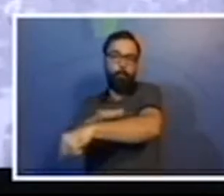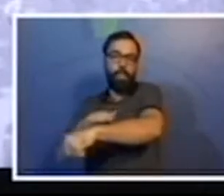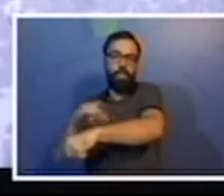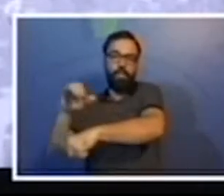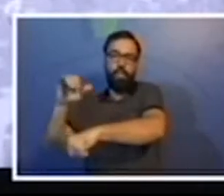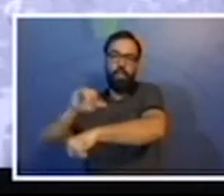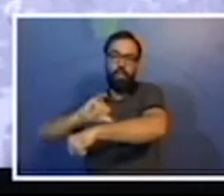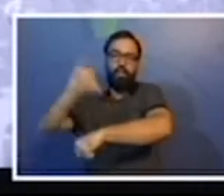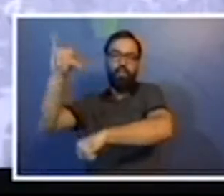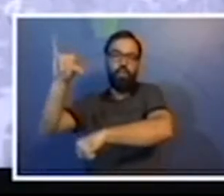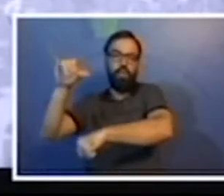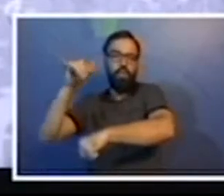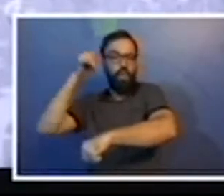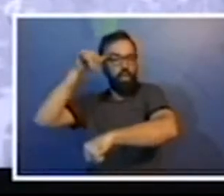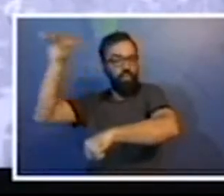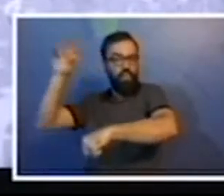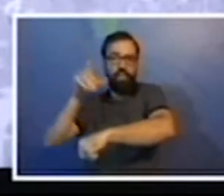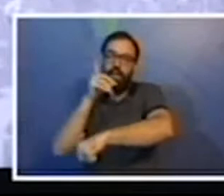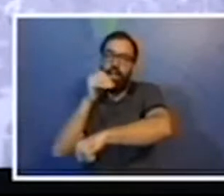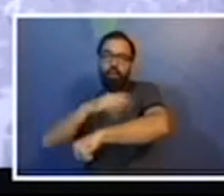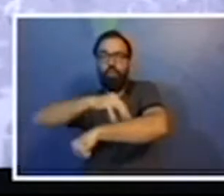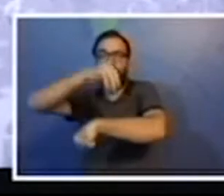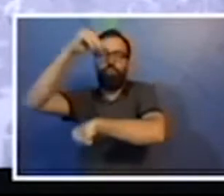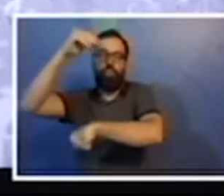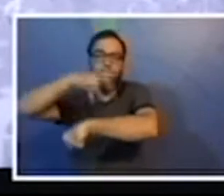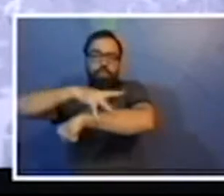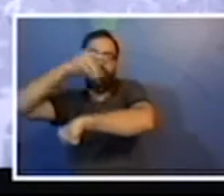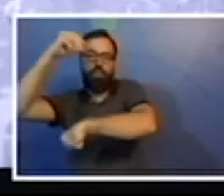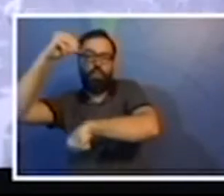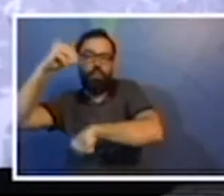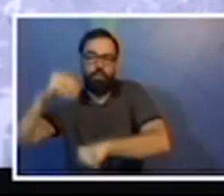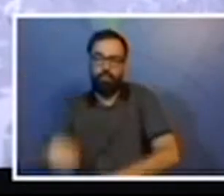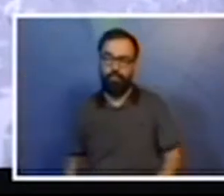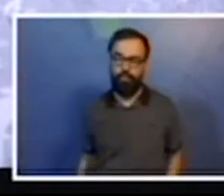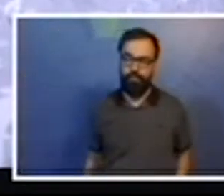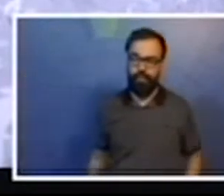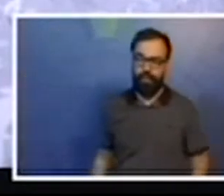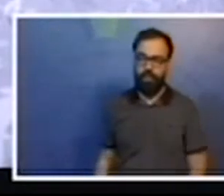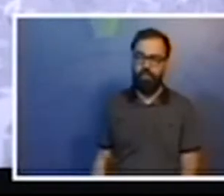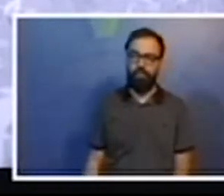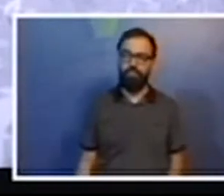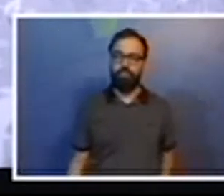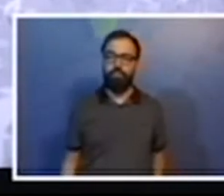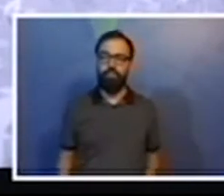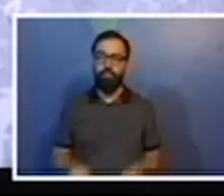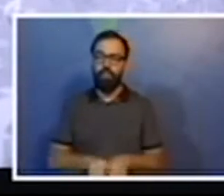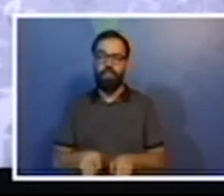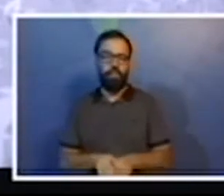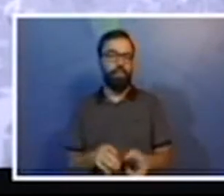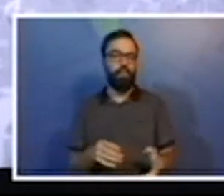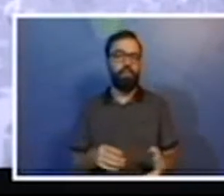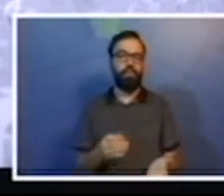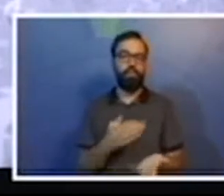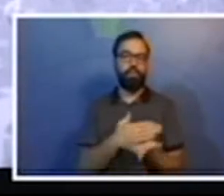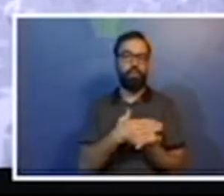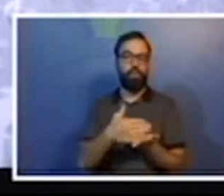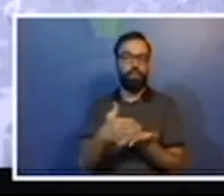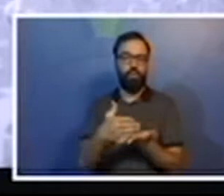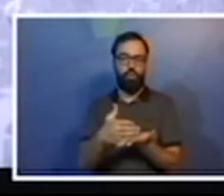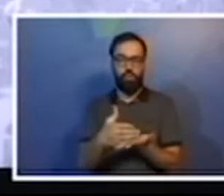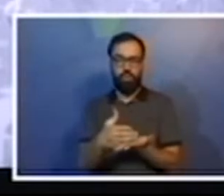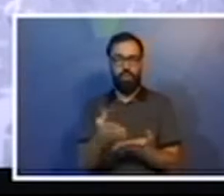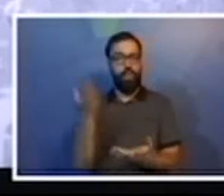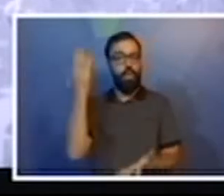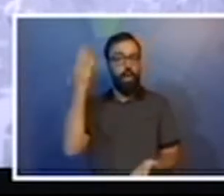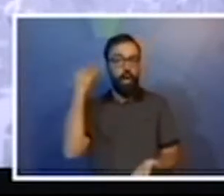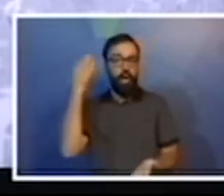aqui um esquema uma figura de musgo de uma briófita bom e possivelmente essas espécies surgiram no